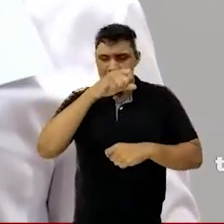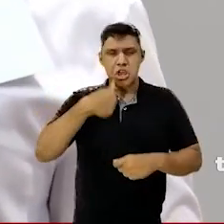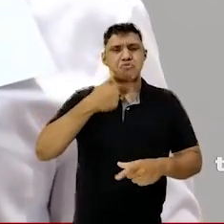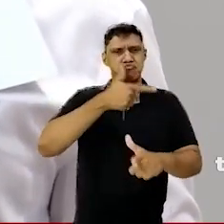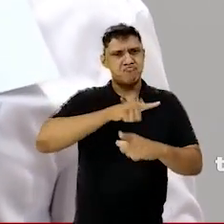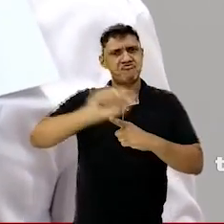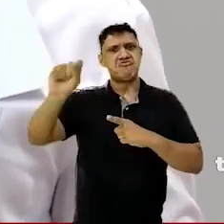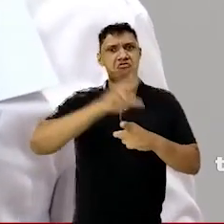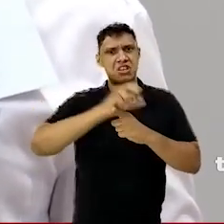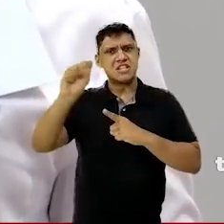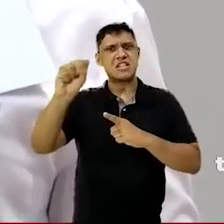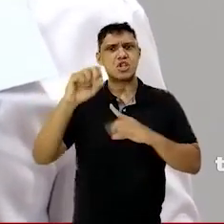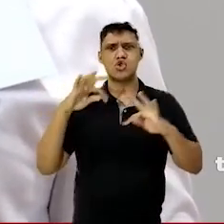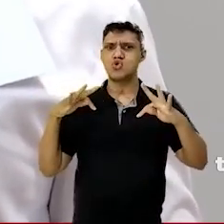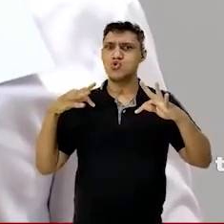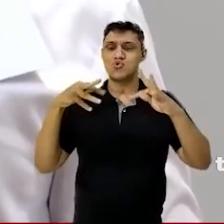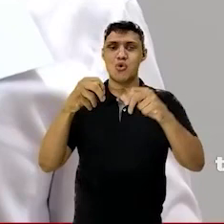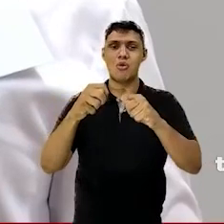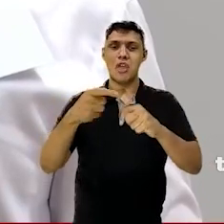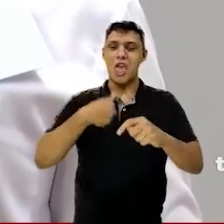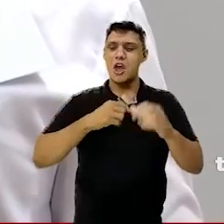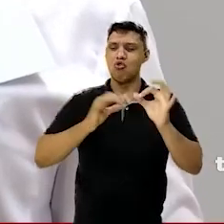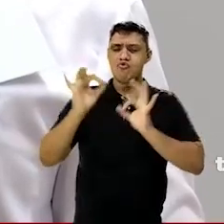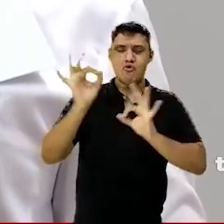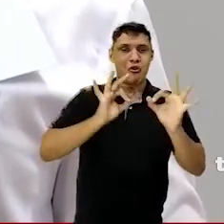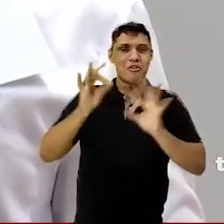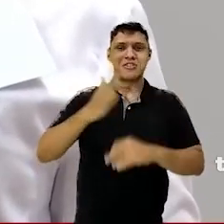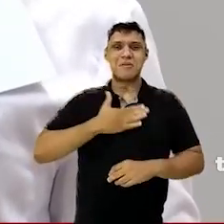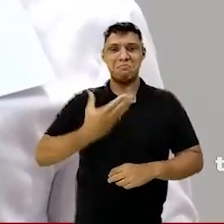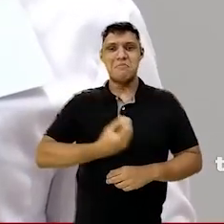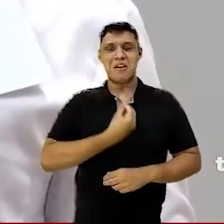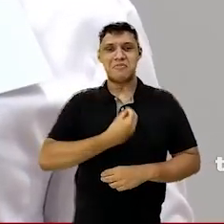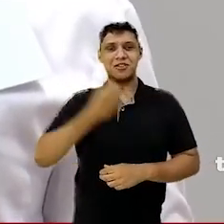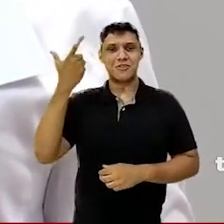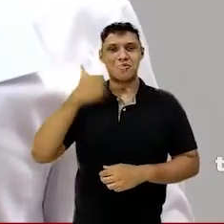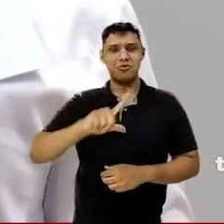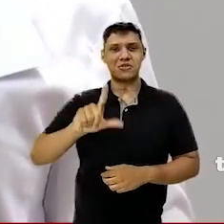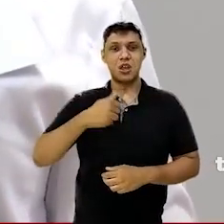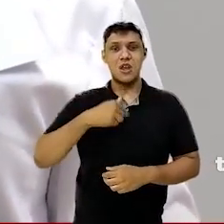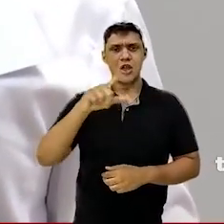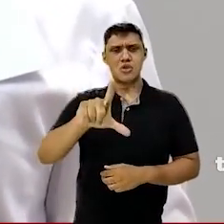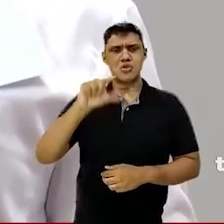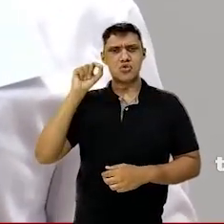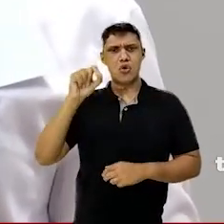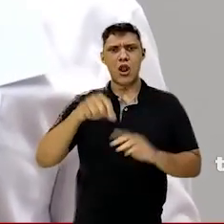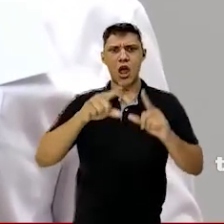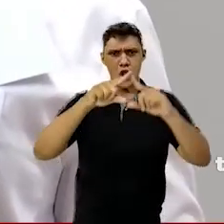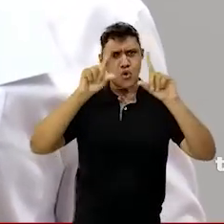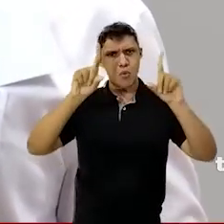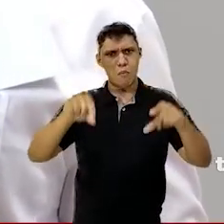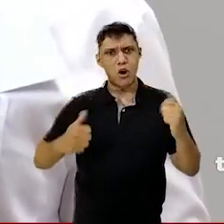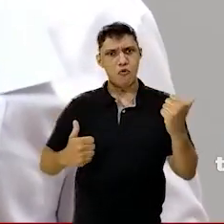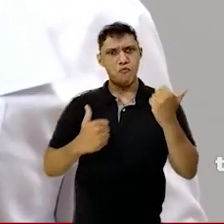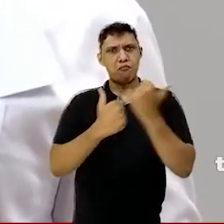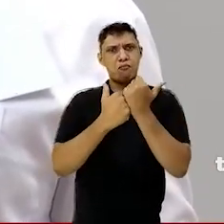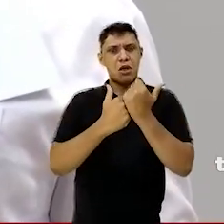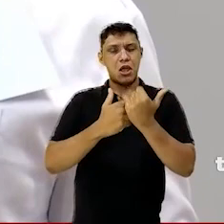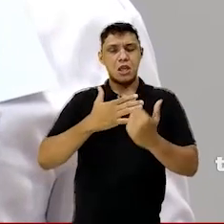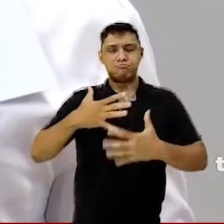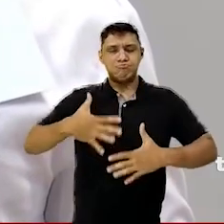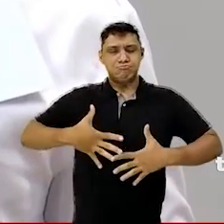vida. Administrei a minha vida para dar certo. Escolhi nesse projeto um vice-prefeito que me orgulha